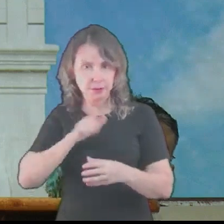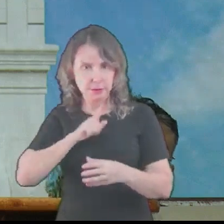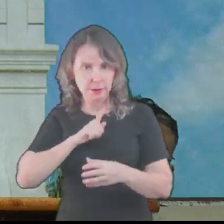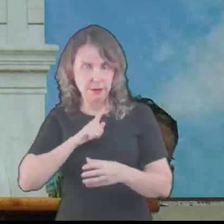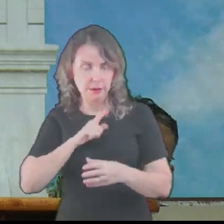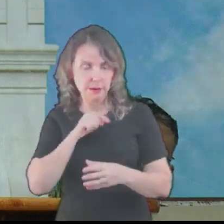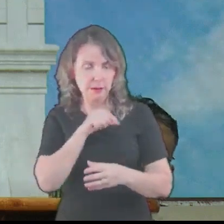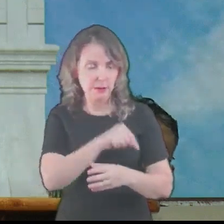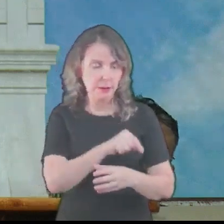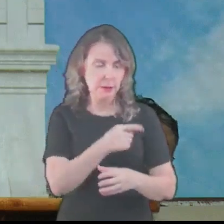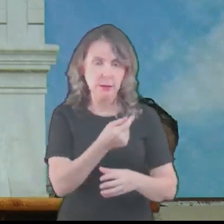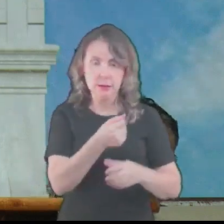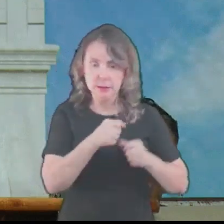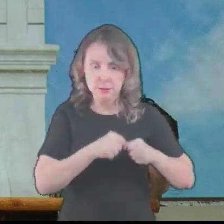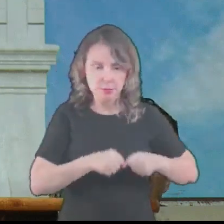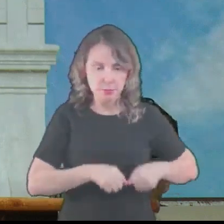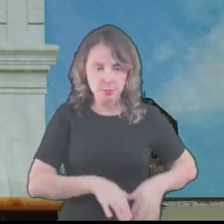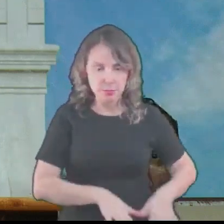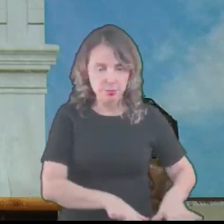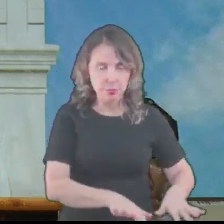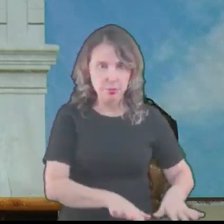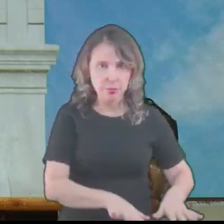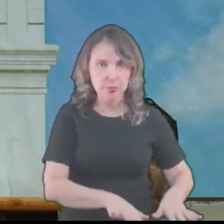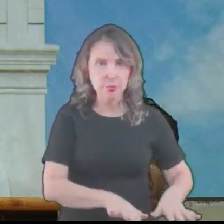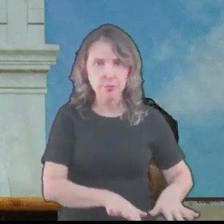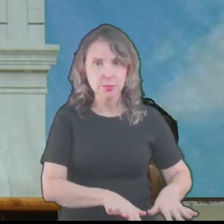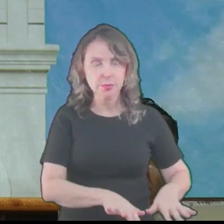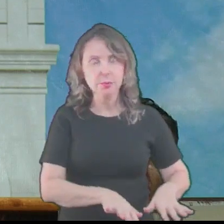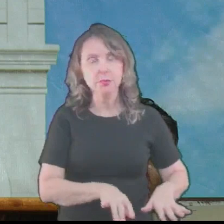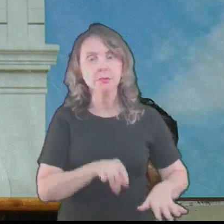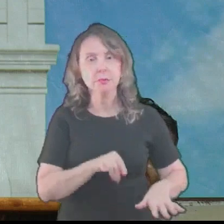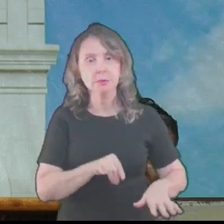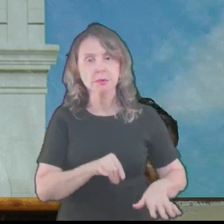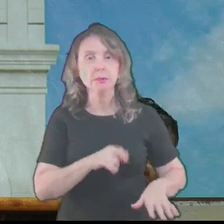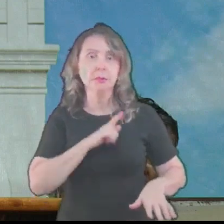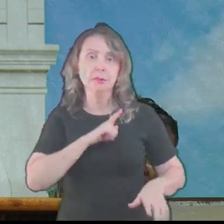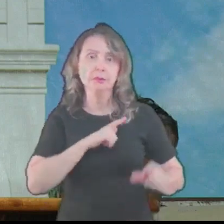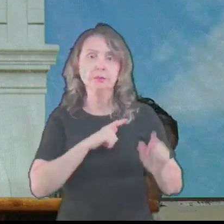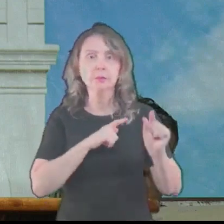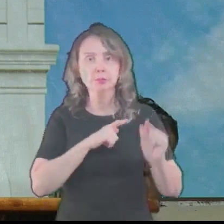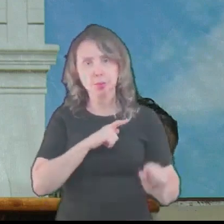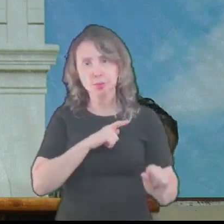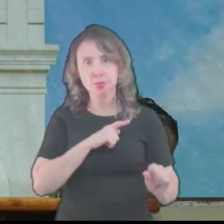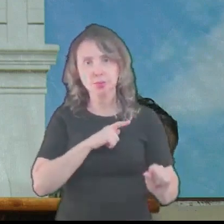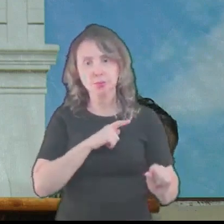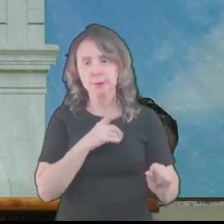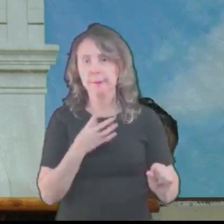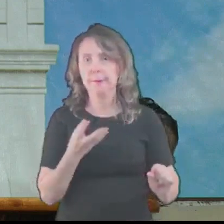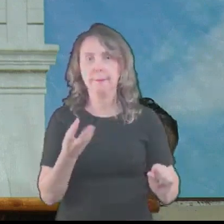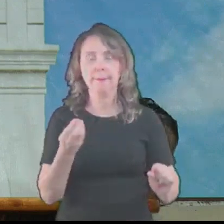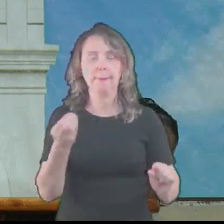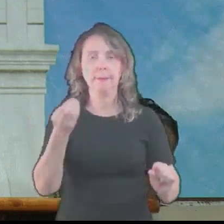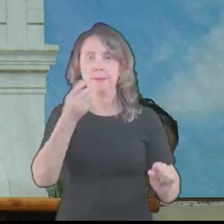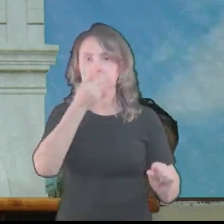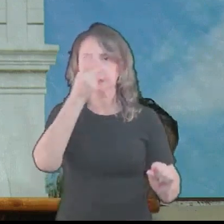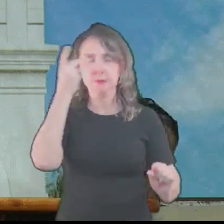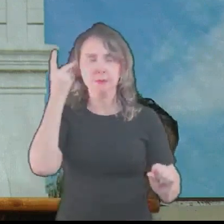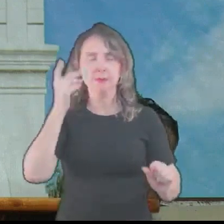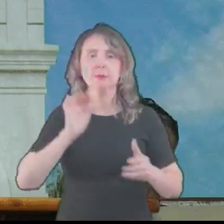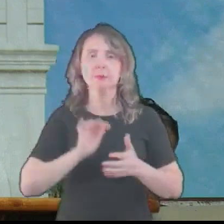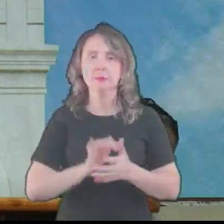E o que se tem para se gastar nem se dá muitas vezes para aquilo ali. Mas a palavra